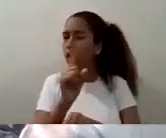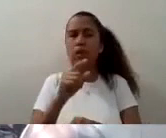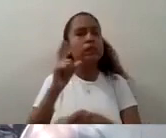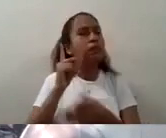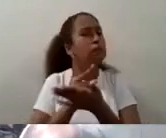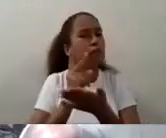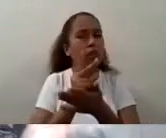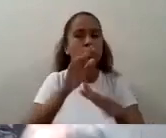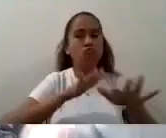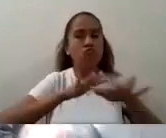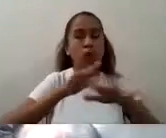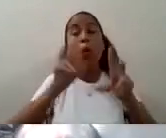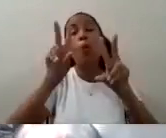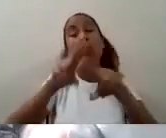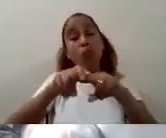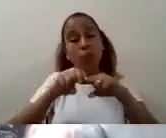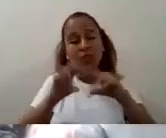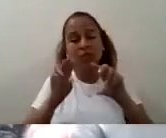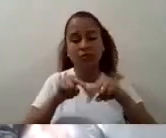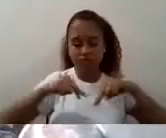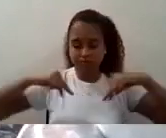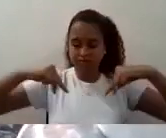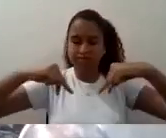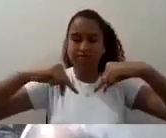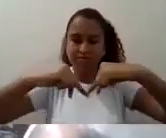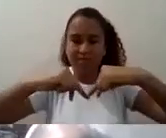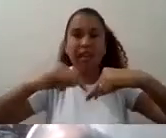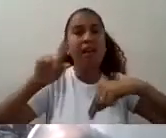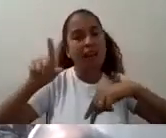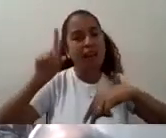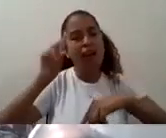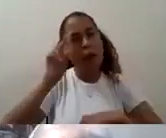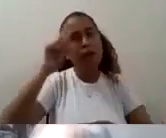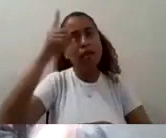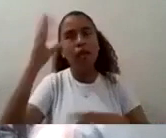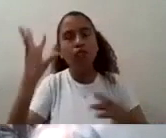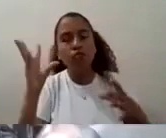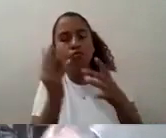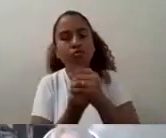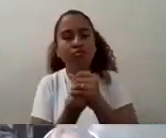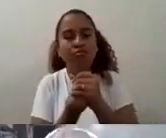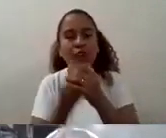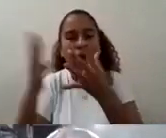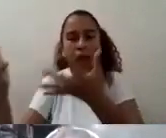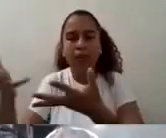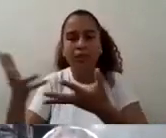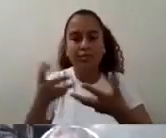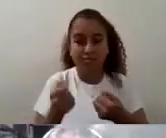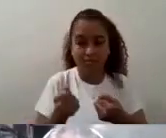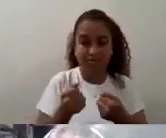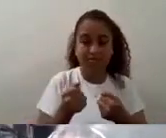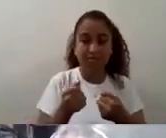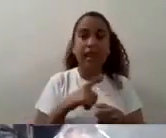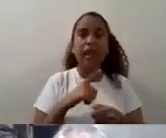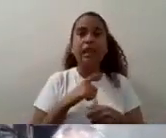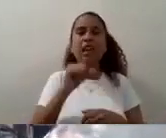aberta, ela tem a ideia da inclusão e da acolhida. Os mosaicos que estão no cartaz, tanto